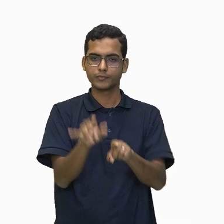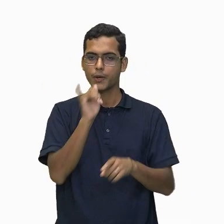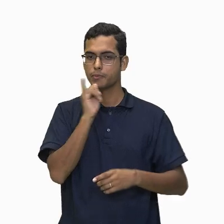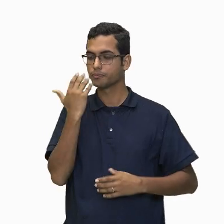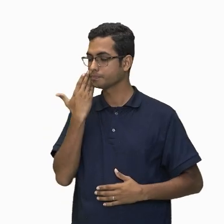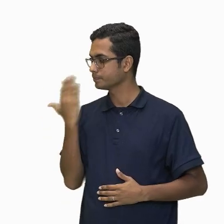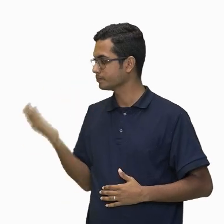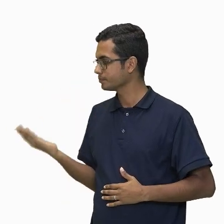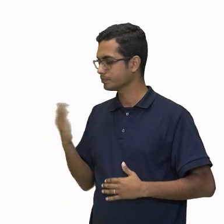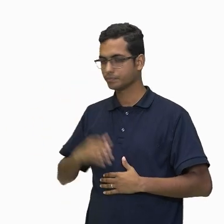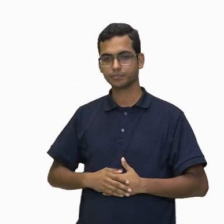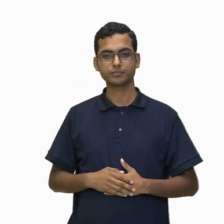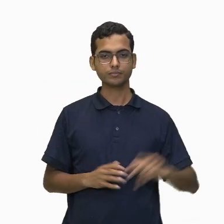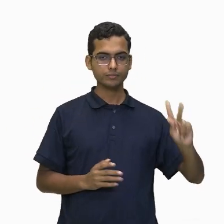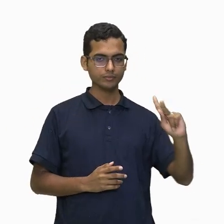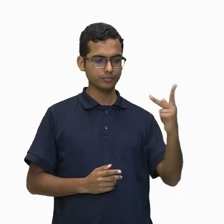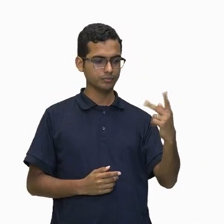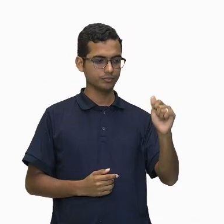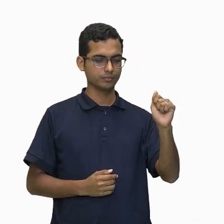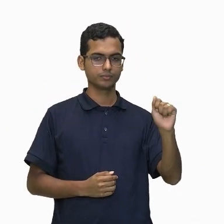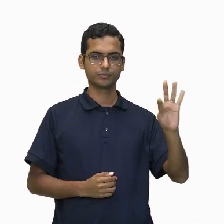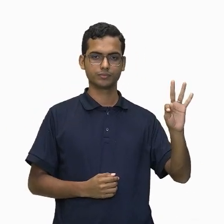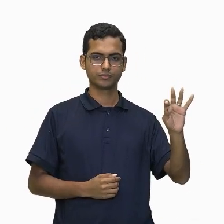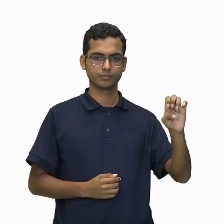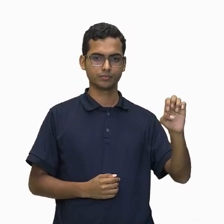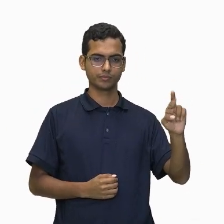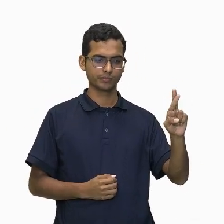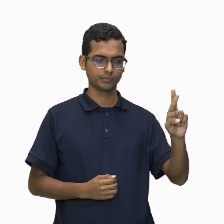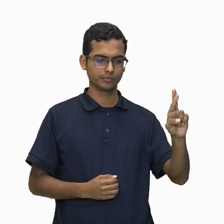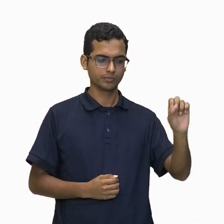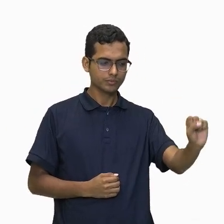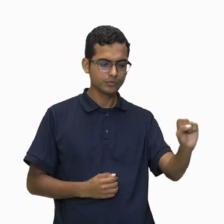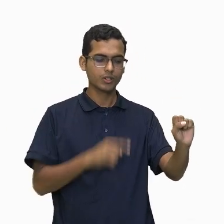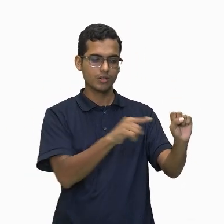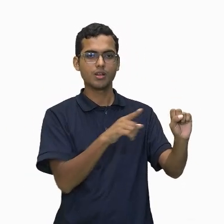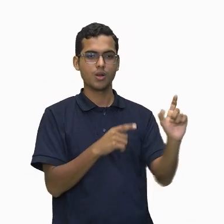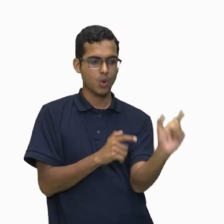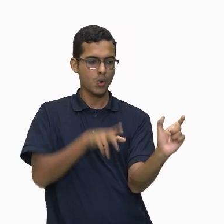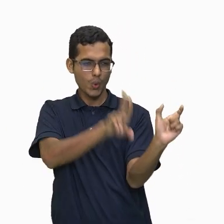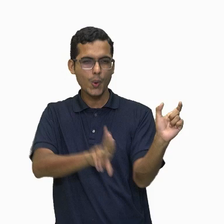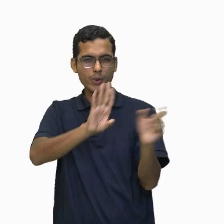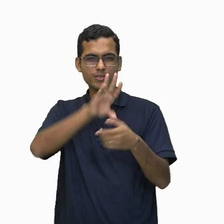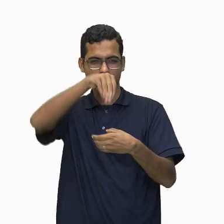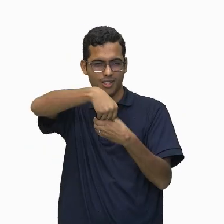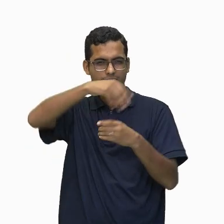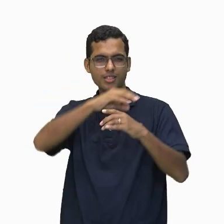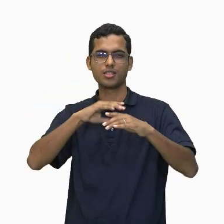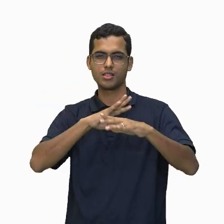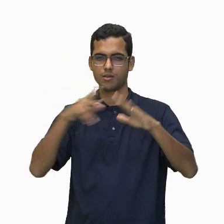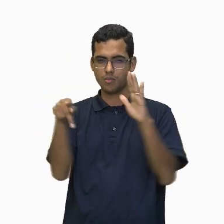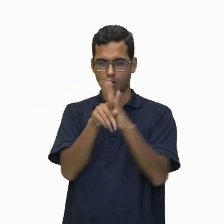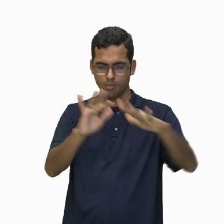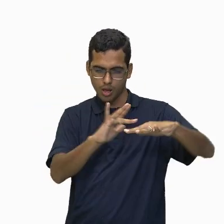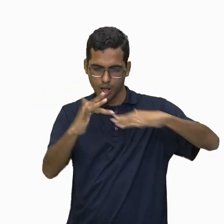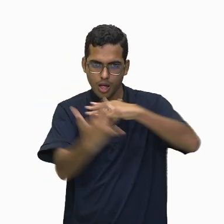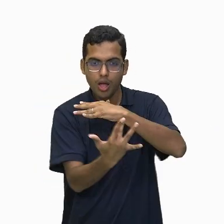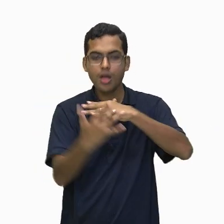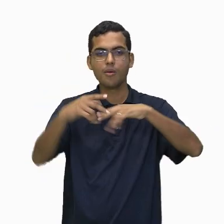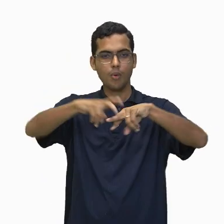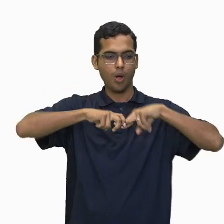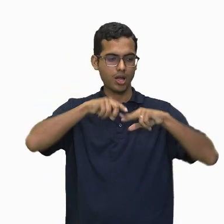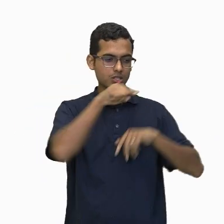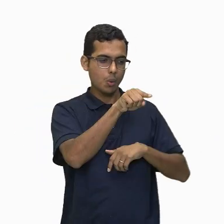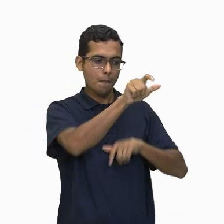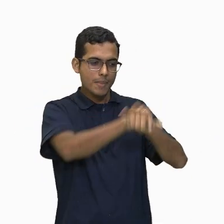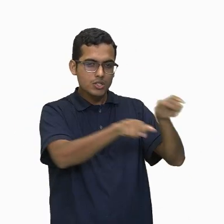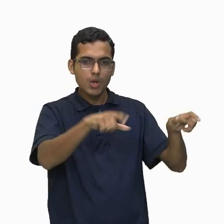palavra haters também é muito utilizada aí na internet, aquelas pessoas que estão lá, né, que criticam, né, e tal. E a frase